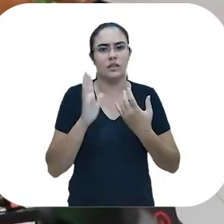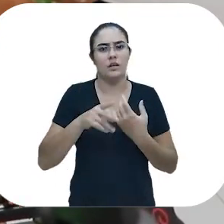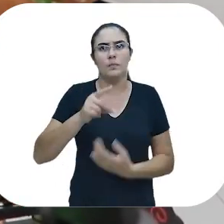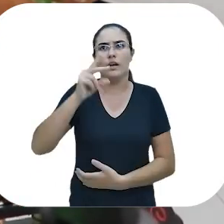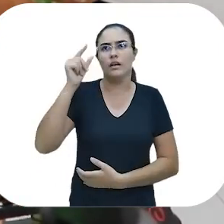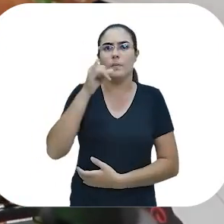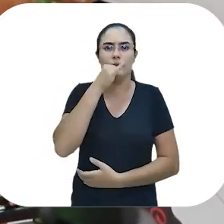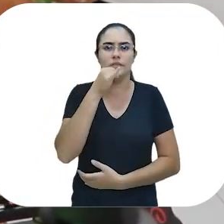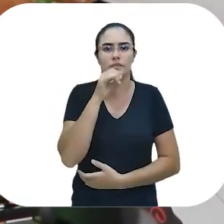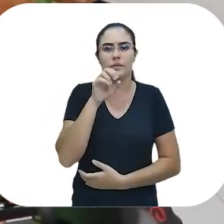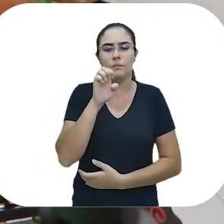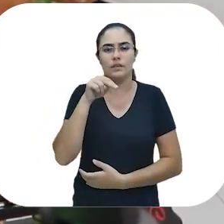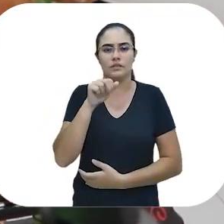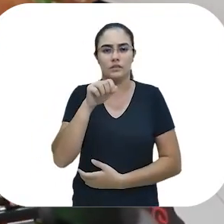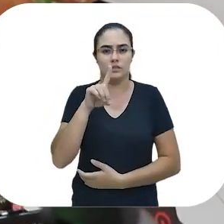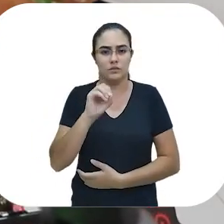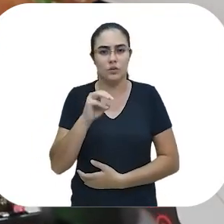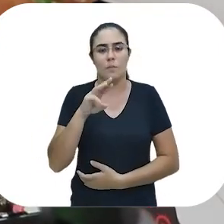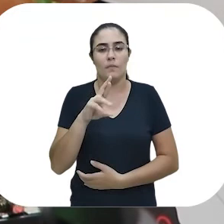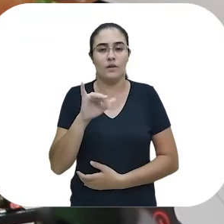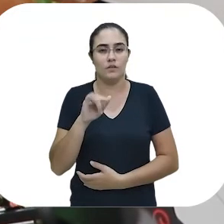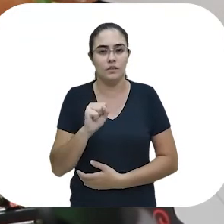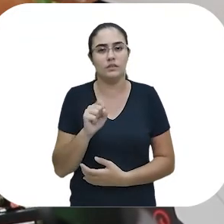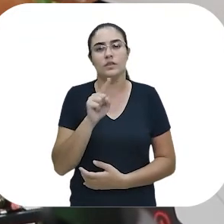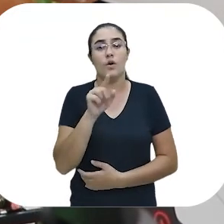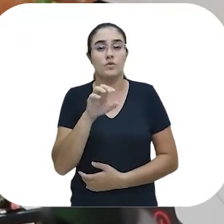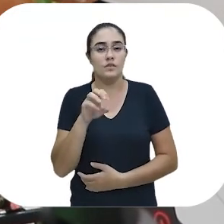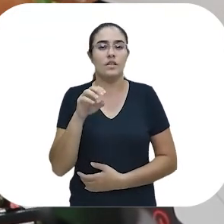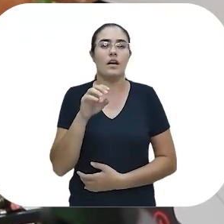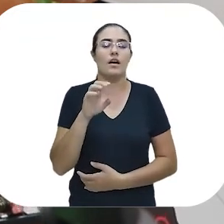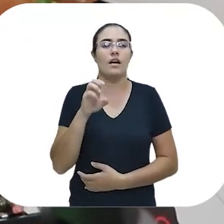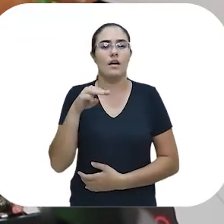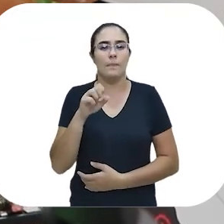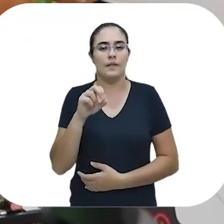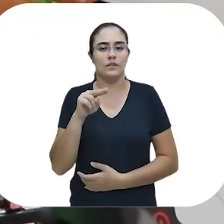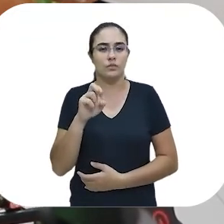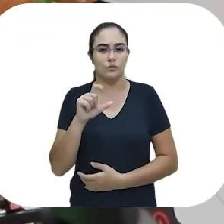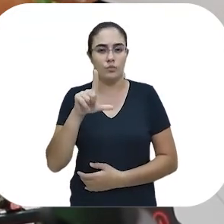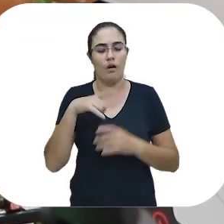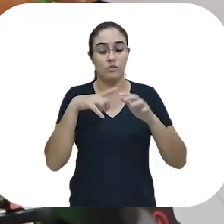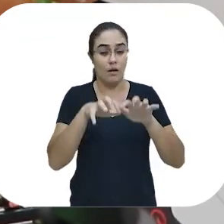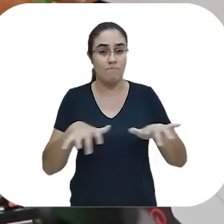por exemplo, a o Zé Manuel, né, que é um pernambucano maravilhoso,